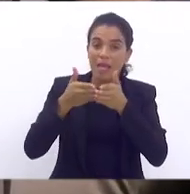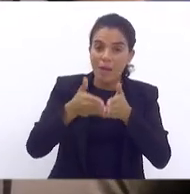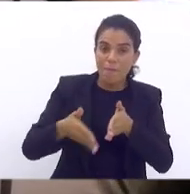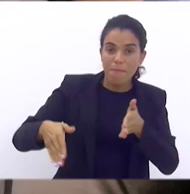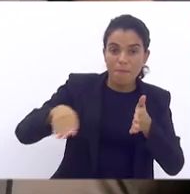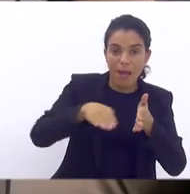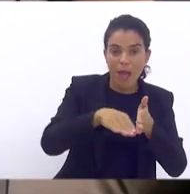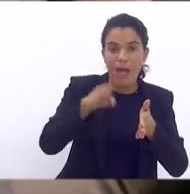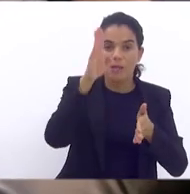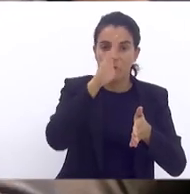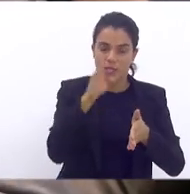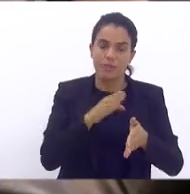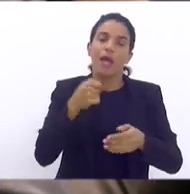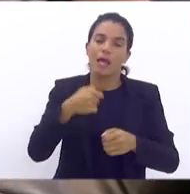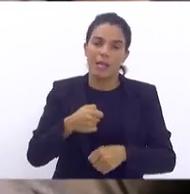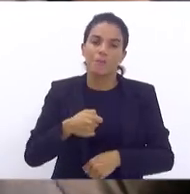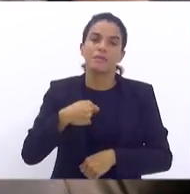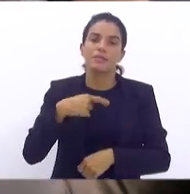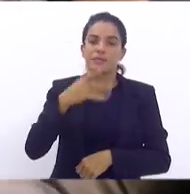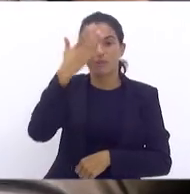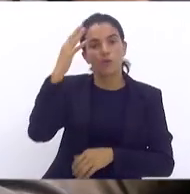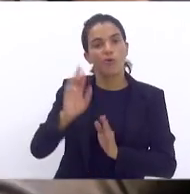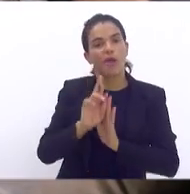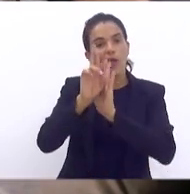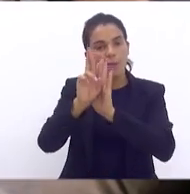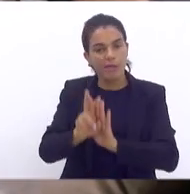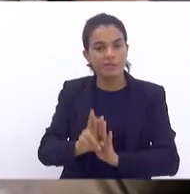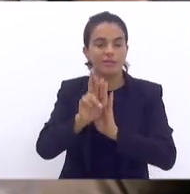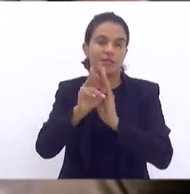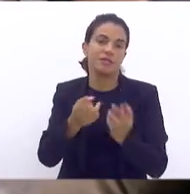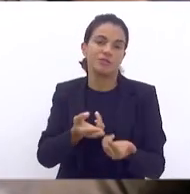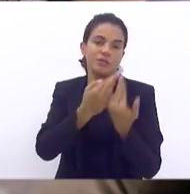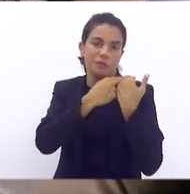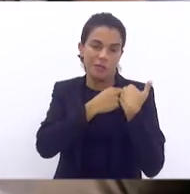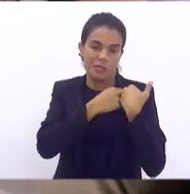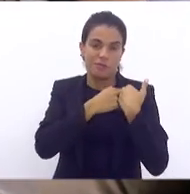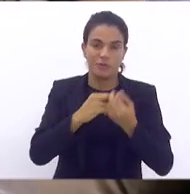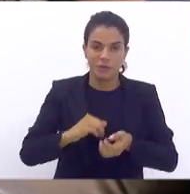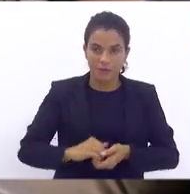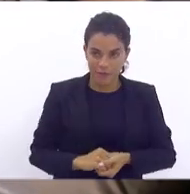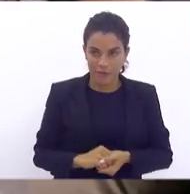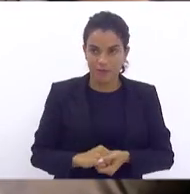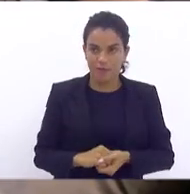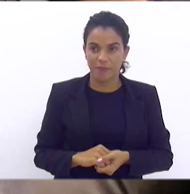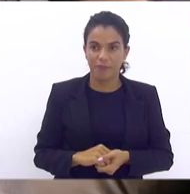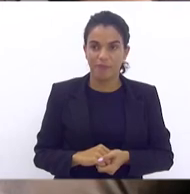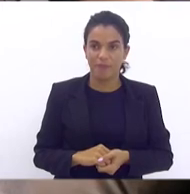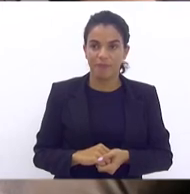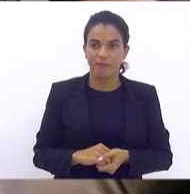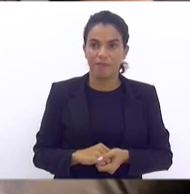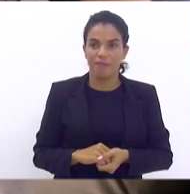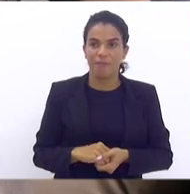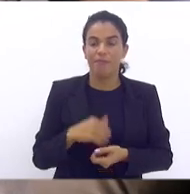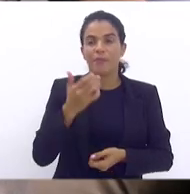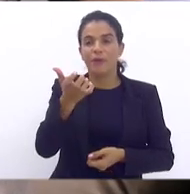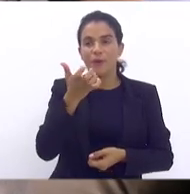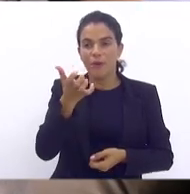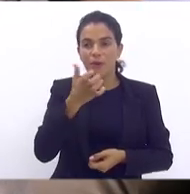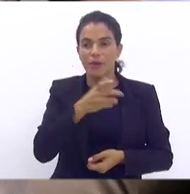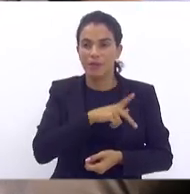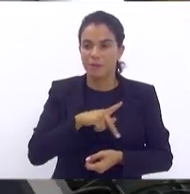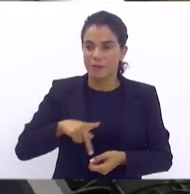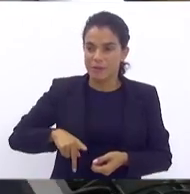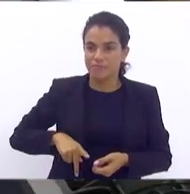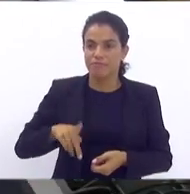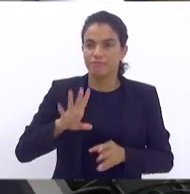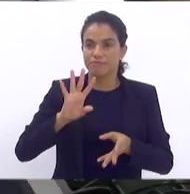brasileiro, aí sim ele precisa de um agente. E precisa de uma representação. Nós mas, estamos em por cima enquanto, do passando, eu só queria, ela, ele não tem. Finalizar, e você é